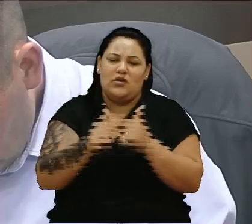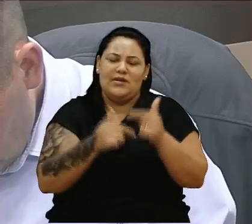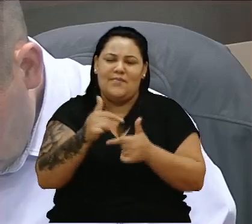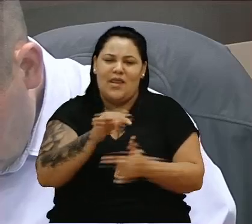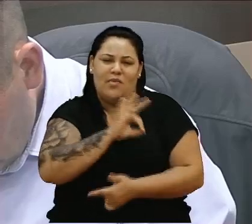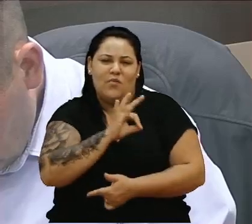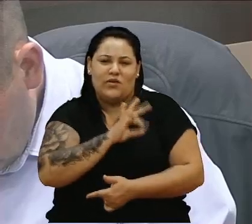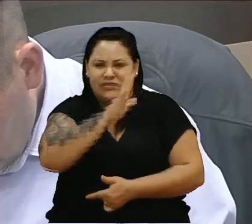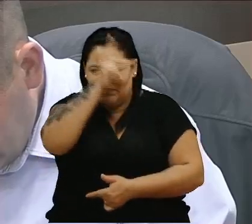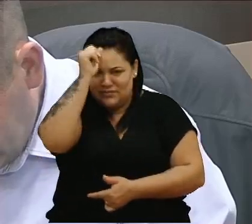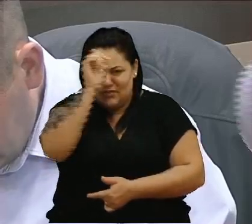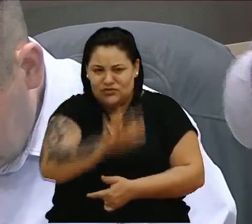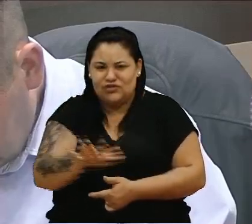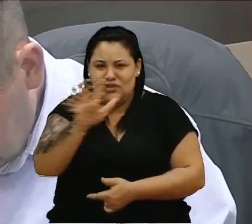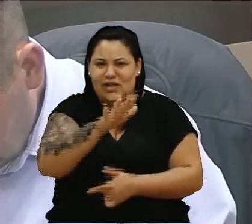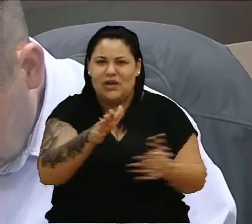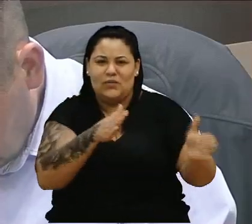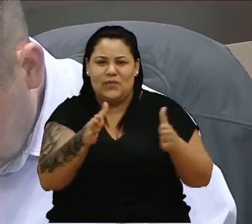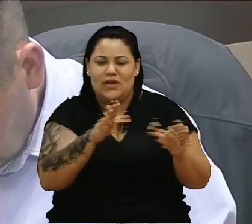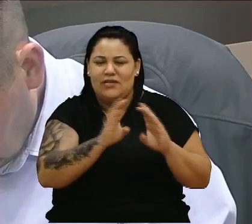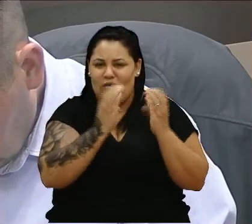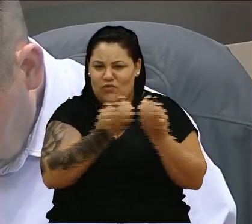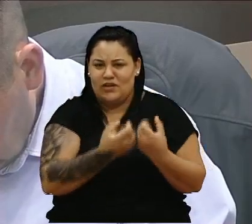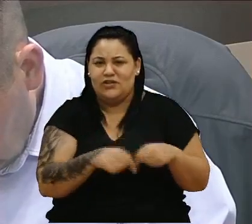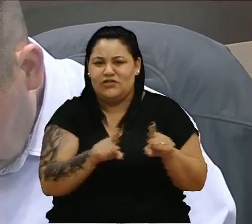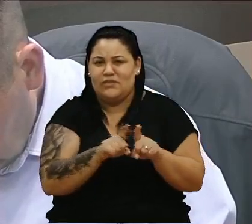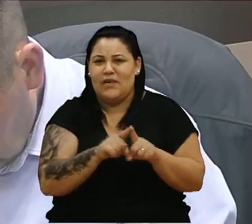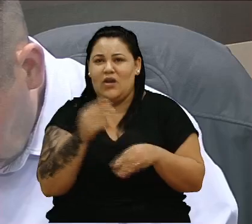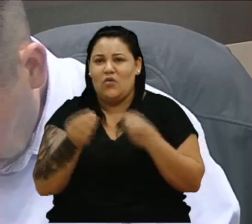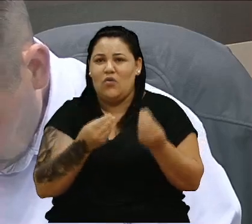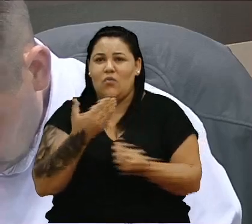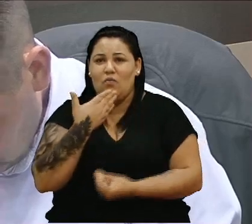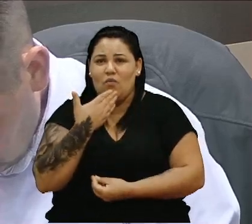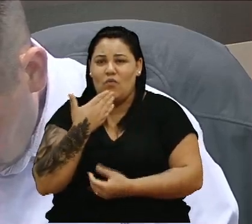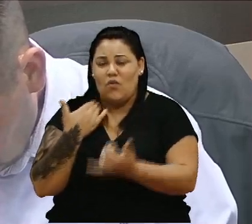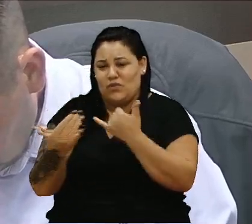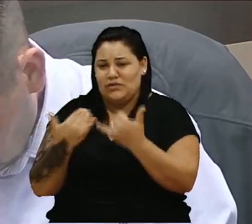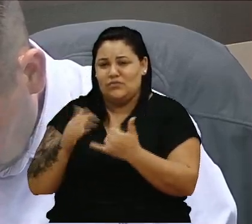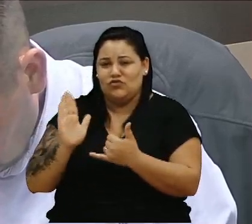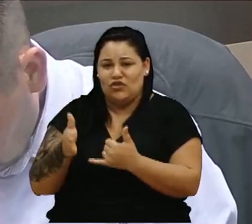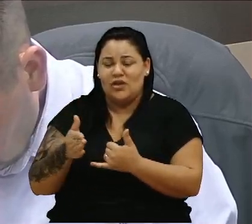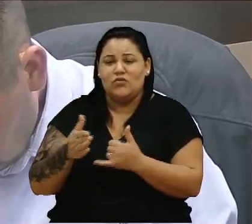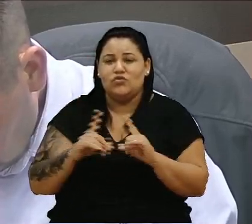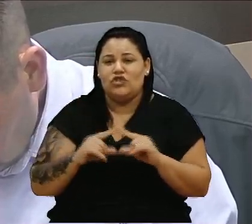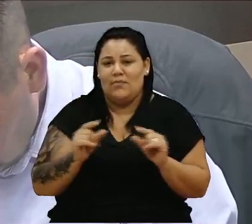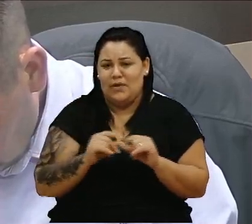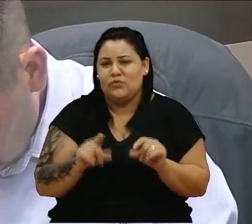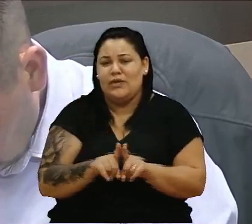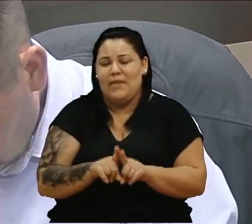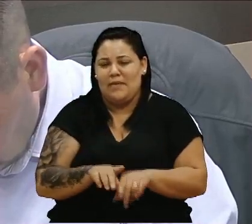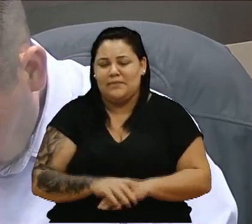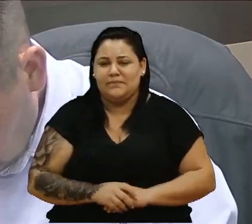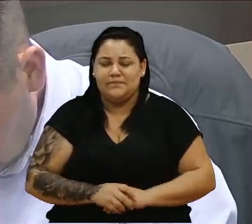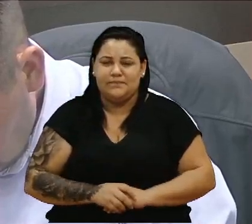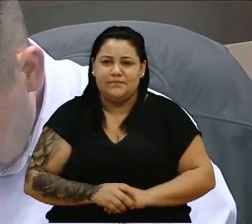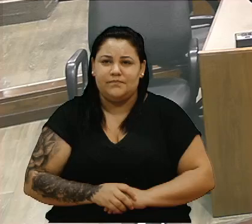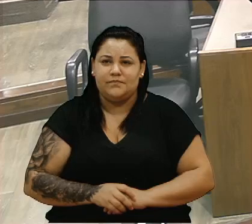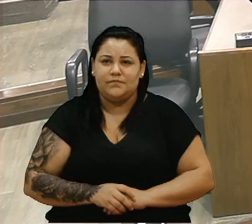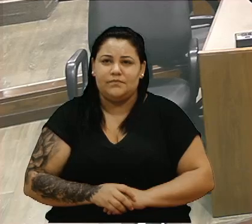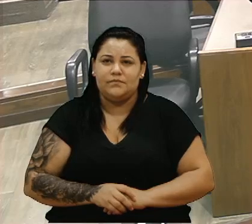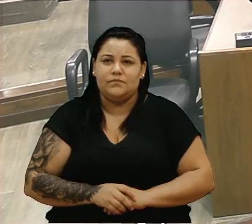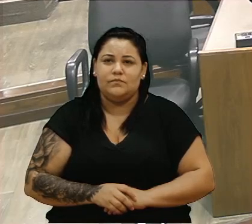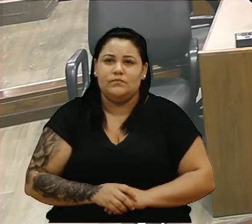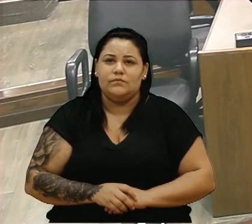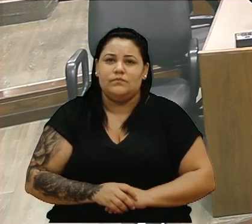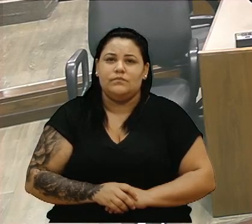municipais, digamos assim, na época, a polícia comunitária, como é um exemplo lá no Japão. Vereador Bortola, a sua parte. Obrigado pela parte, vereador Iago.